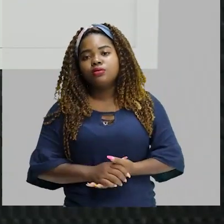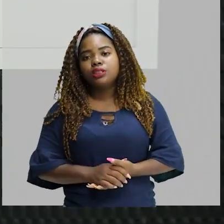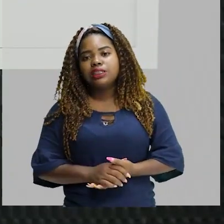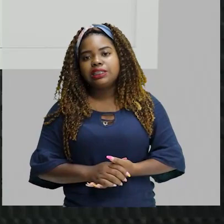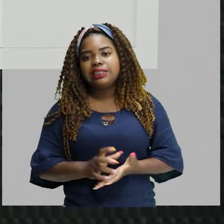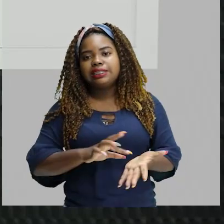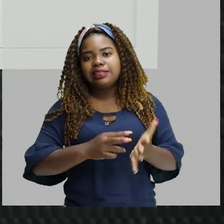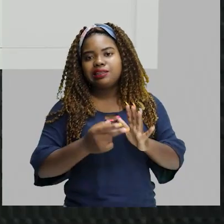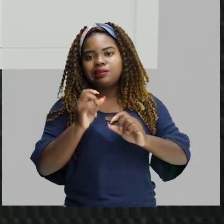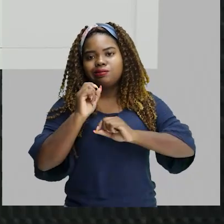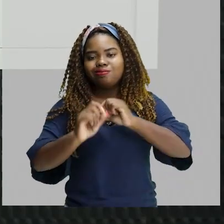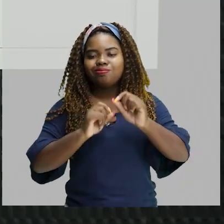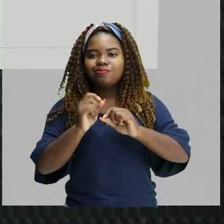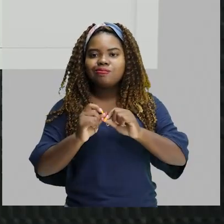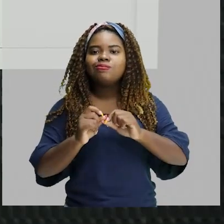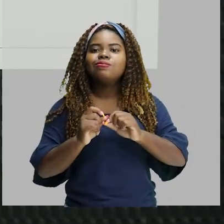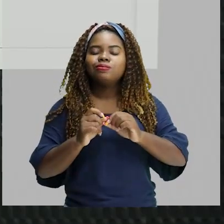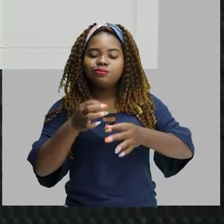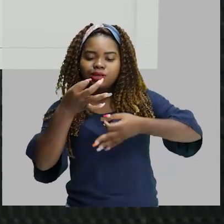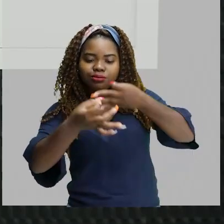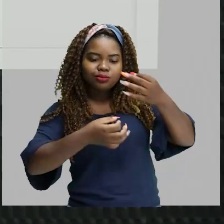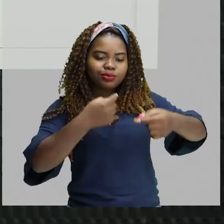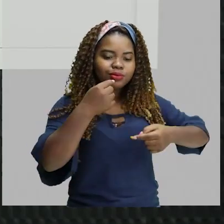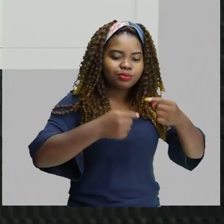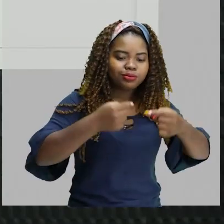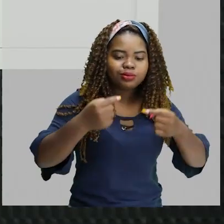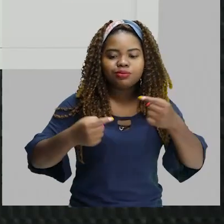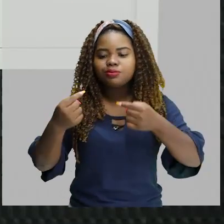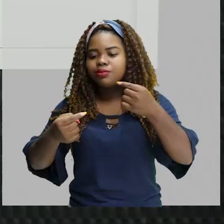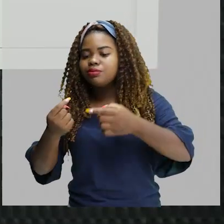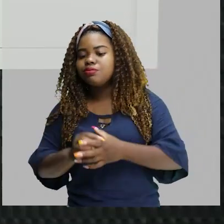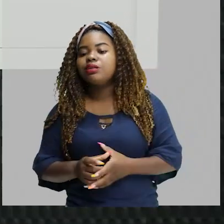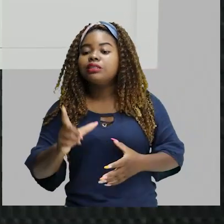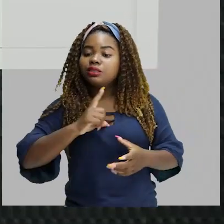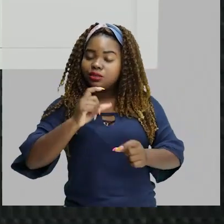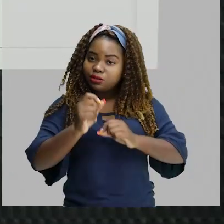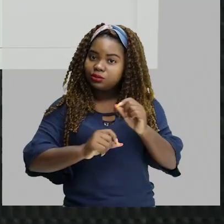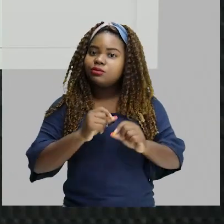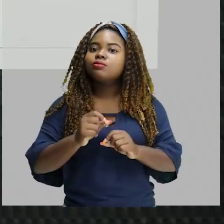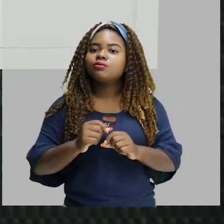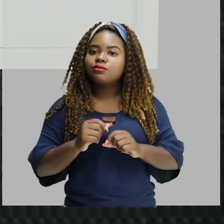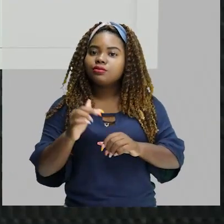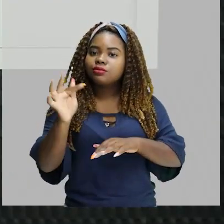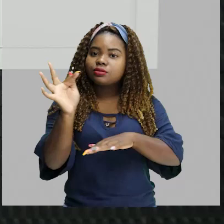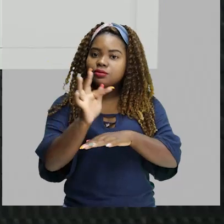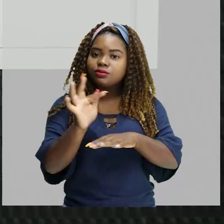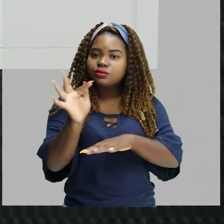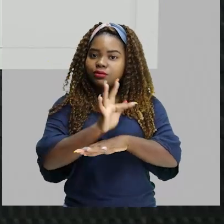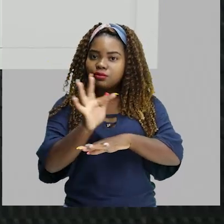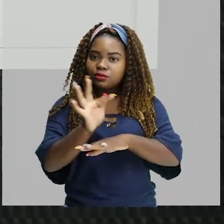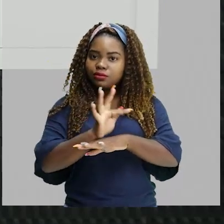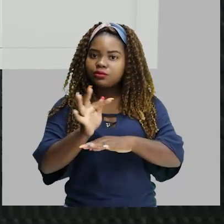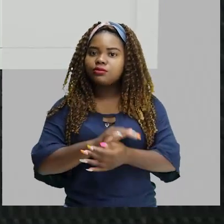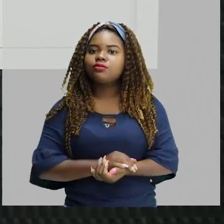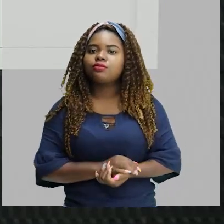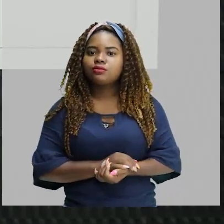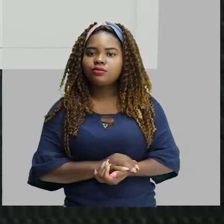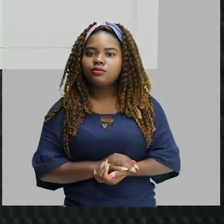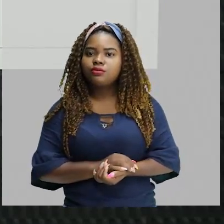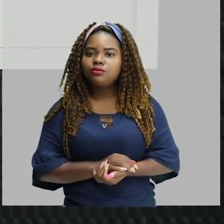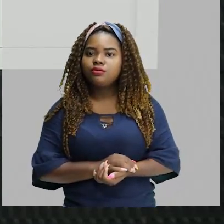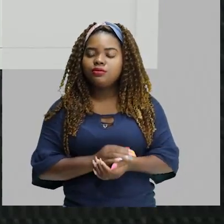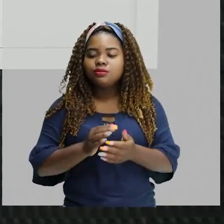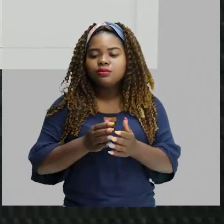essas leis, recomendações ou regras para argumentação, seguindo um padrão, tá? E aqui surge um diferencial,